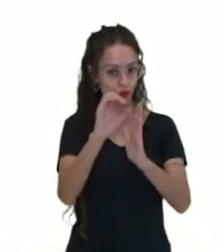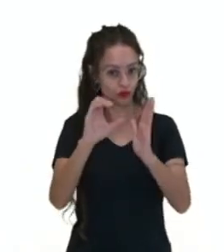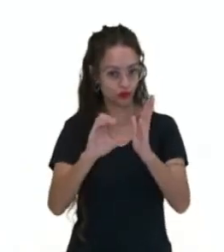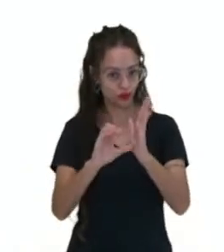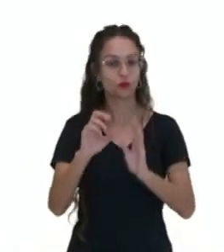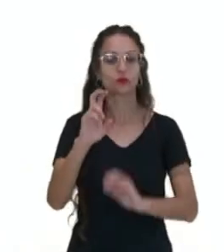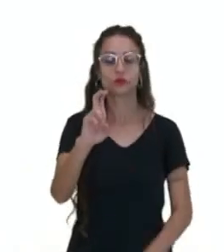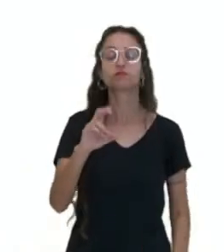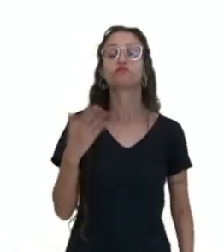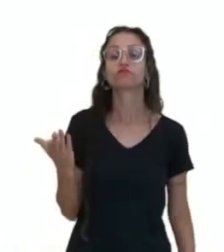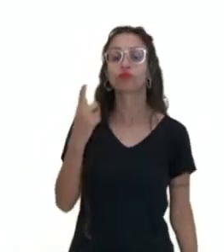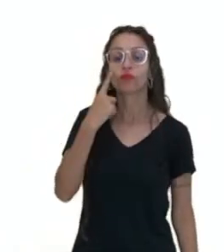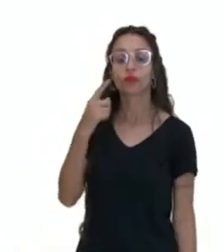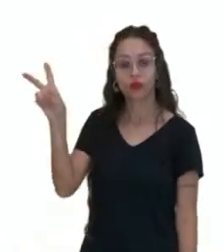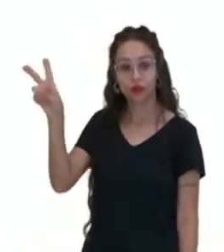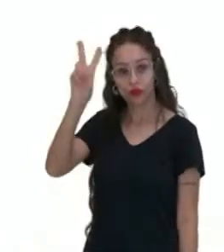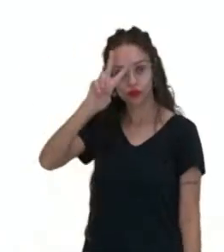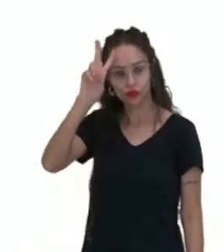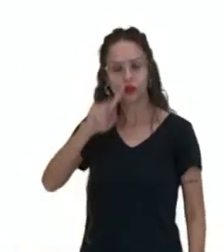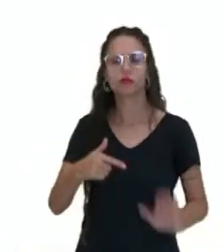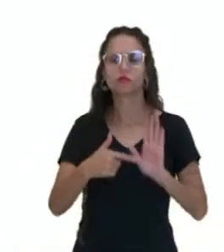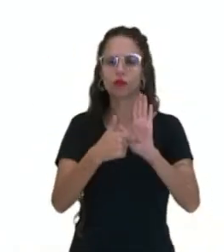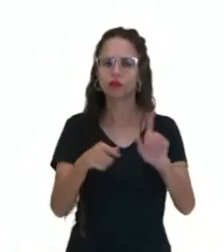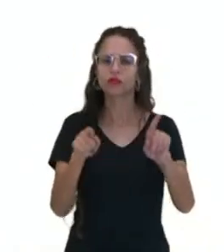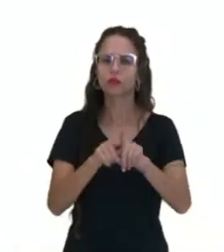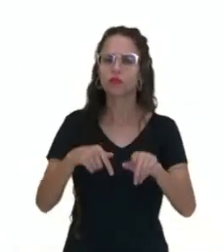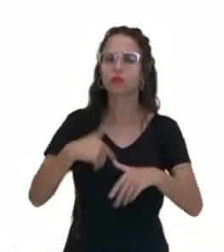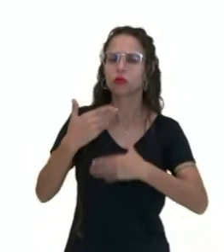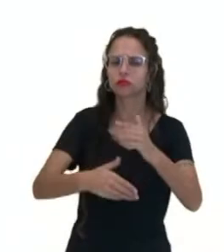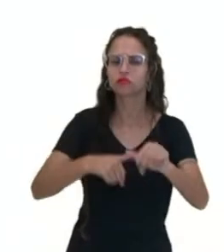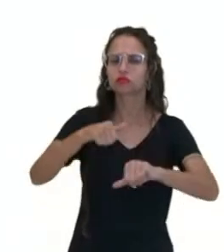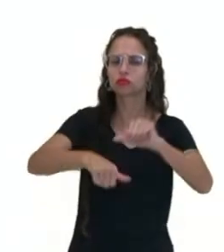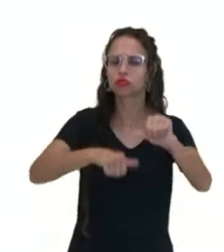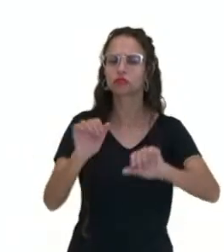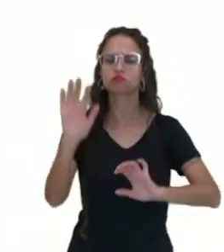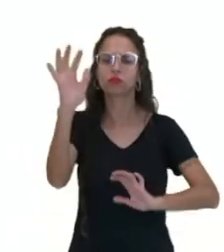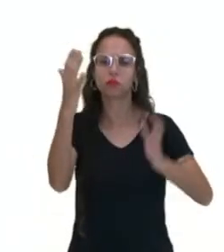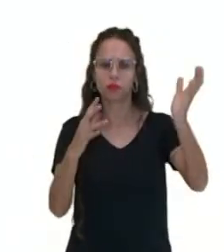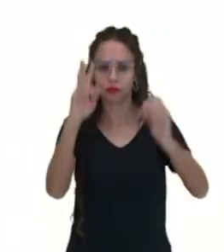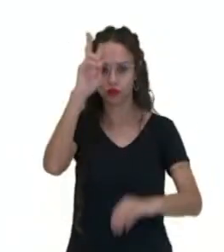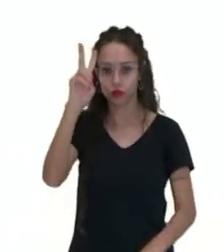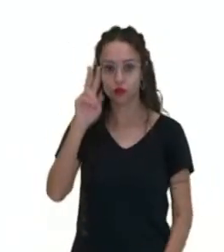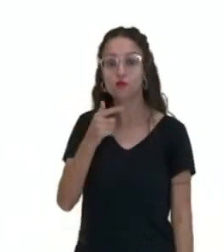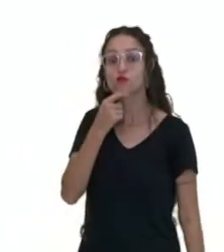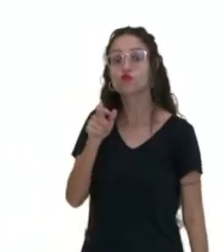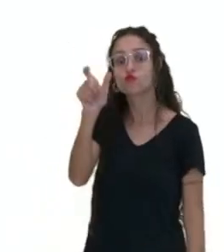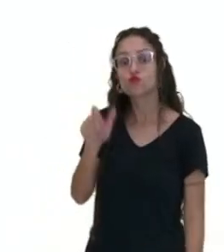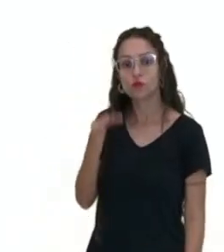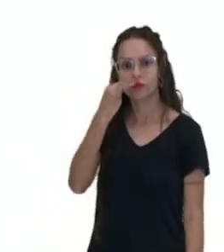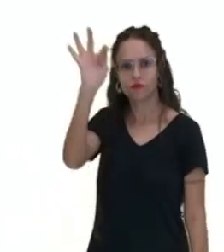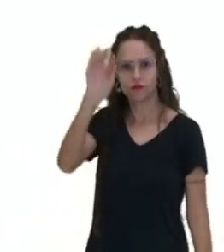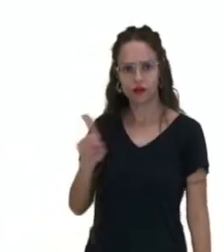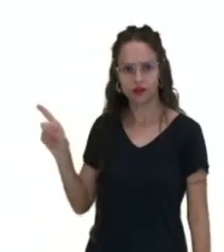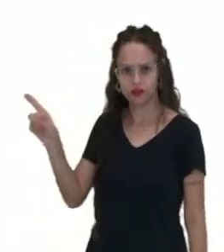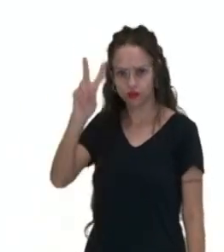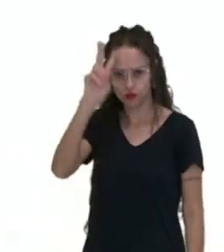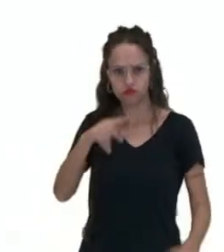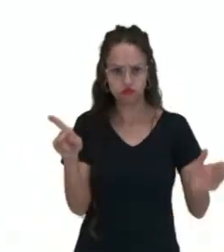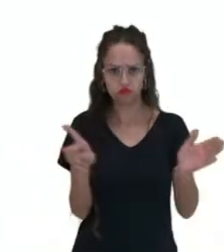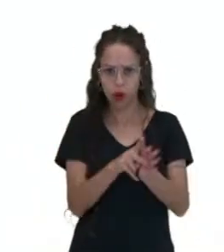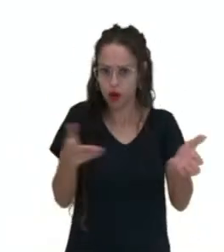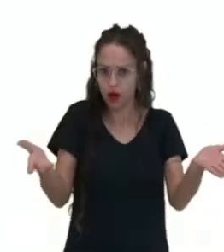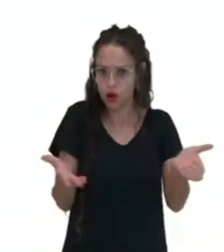também o processo de mudanças e permanências ocorridas nas sociedades. O famoso historiador francês Marc Bloch, ele já é um historiador